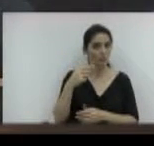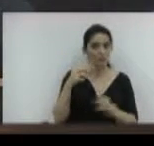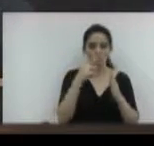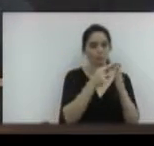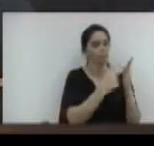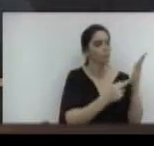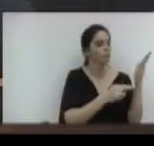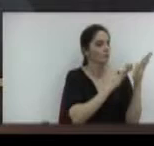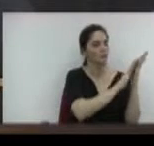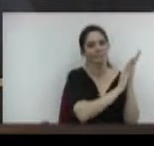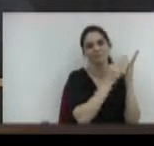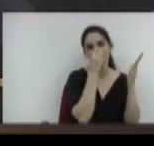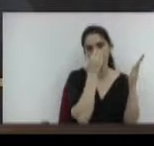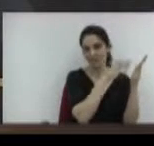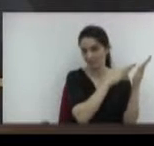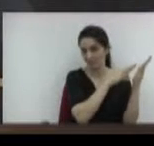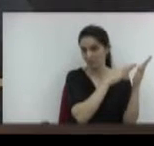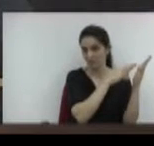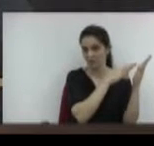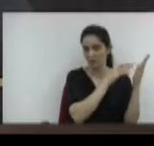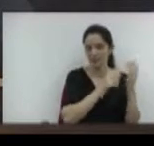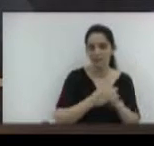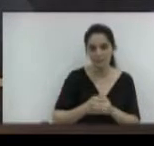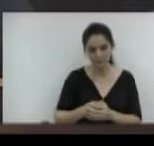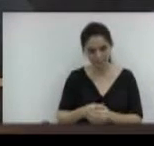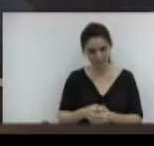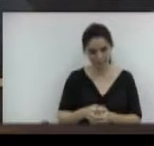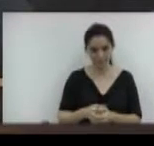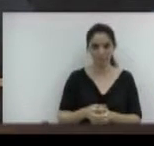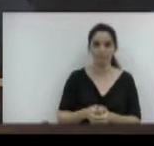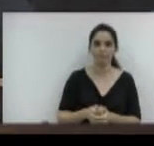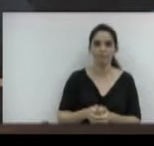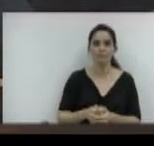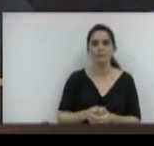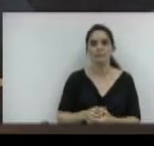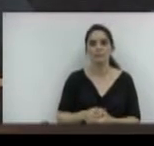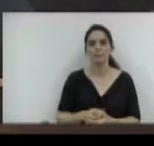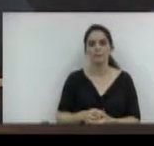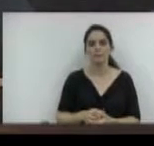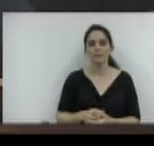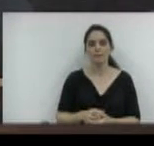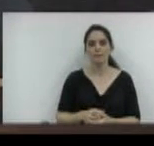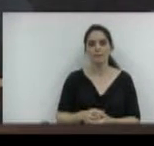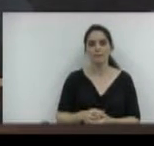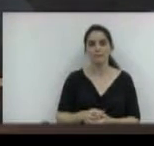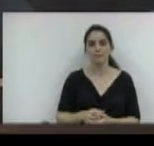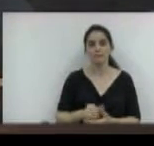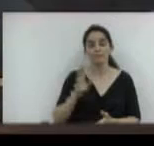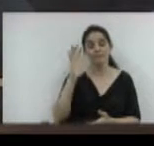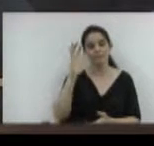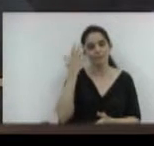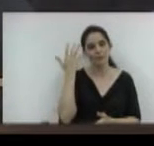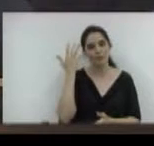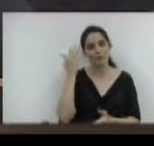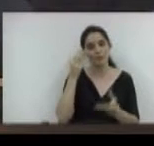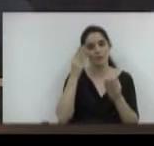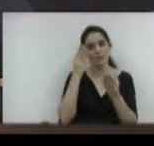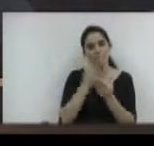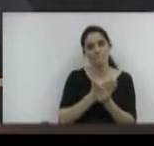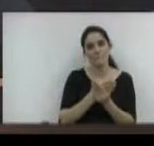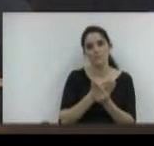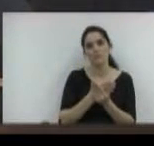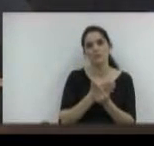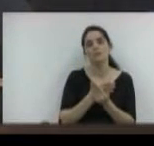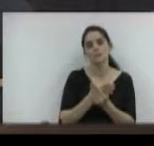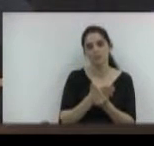seu mandato ou praticar ato que afete a sua dignidade estará sujeito ao processo e